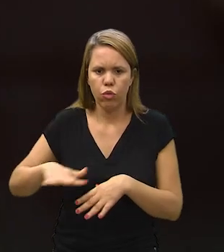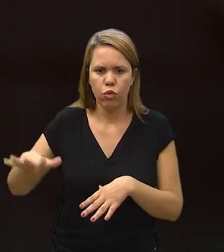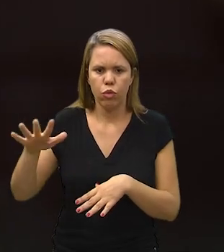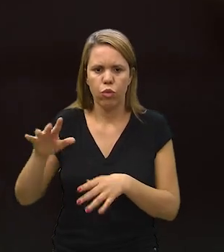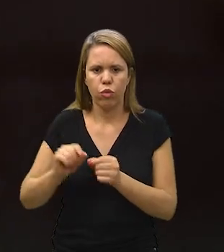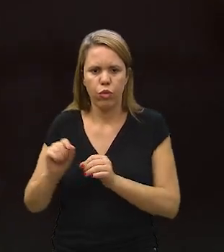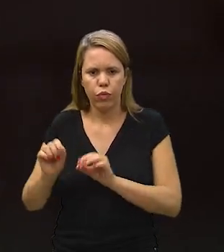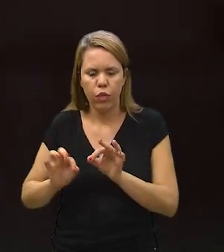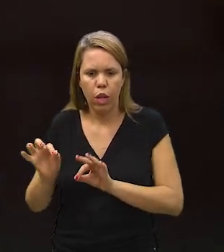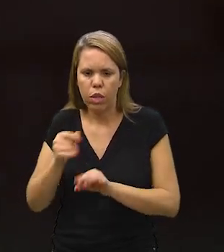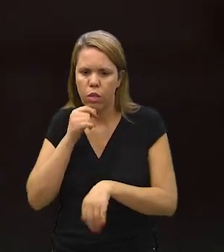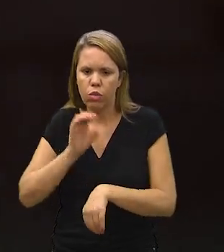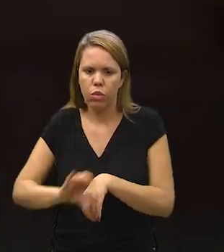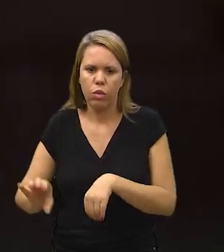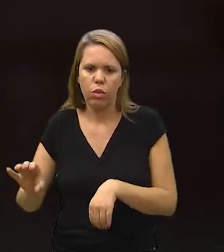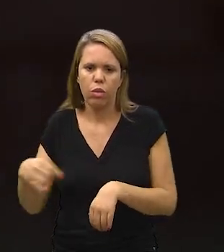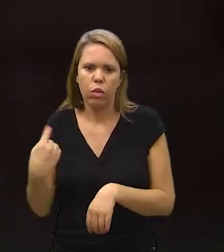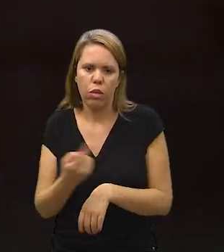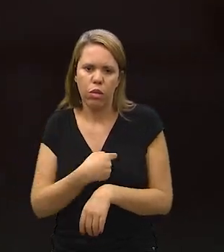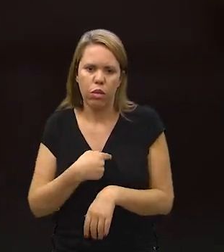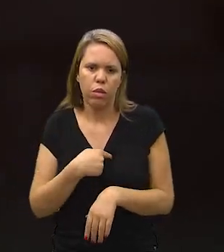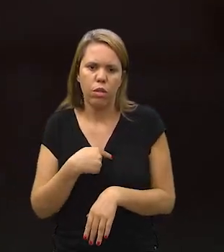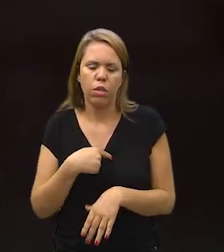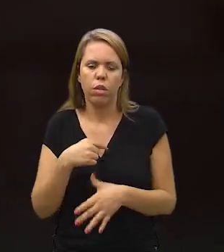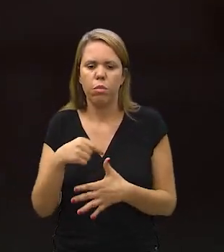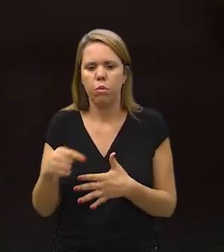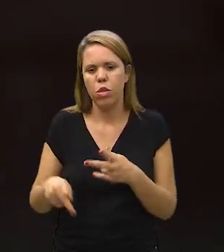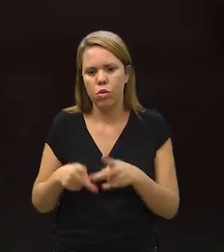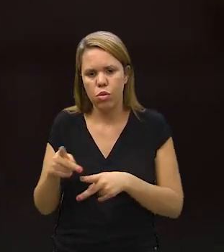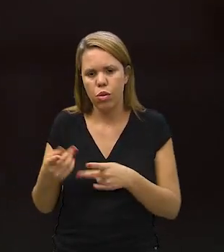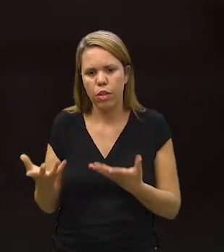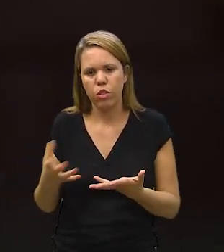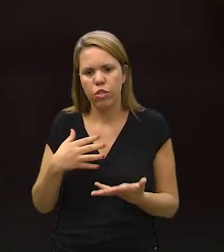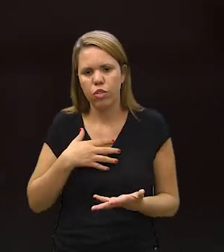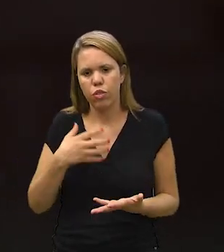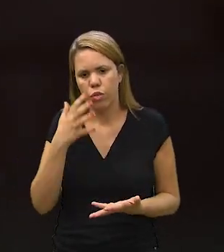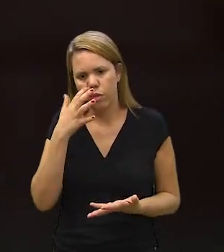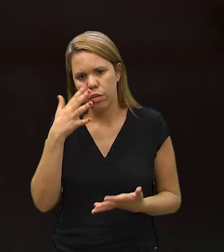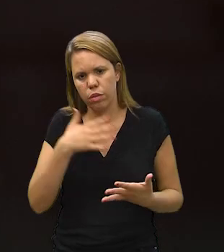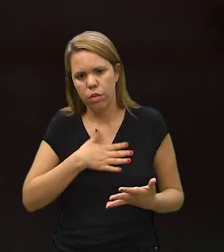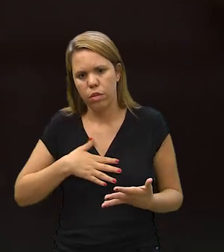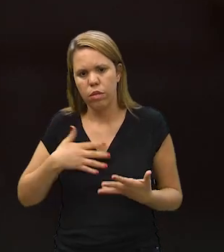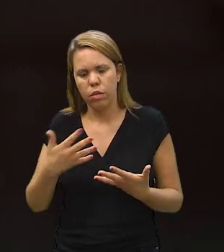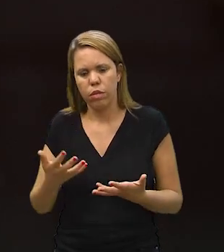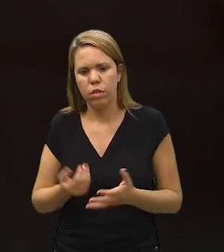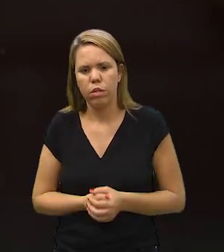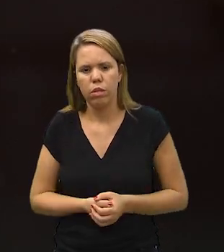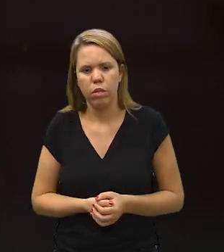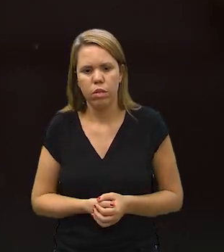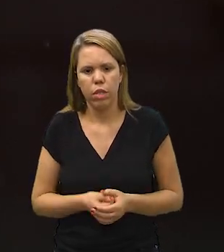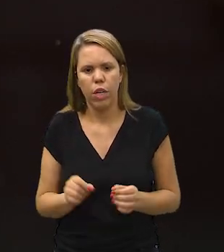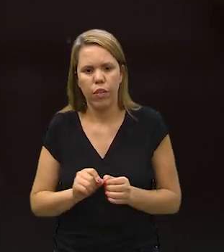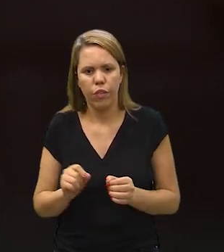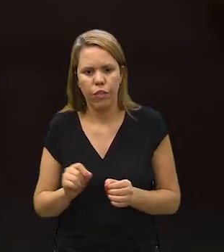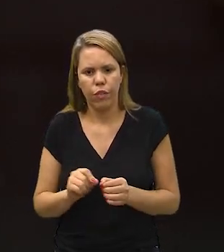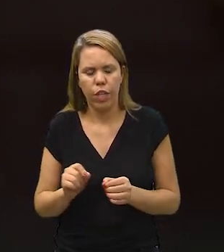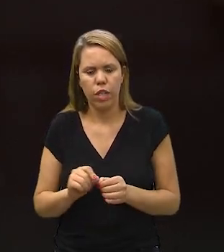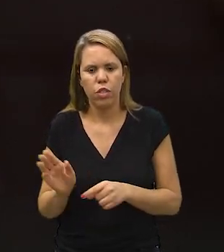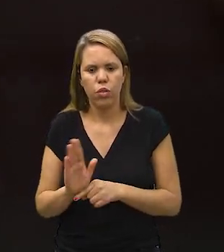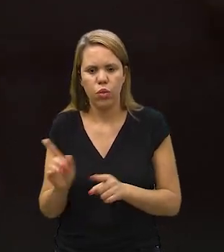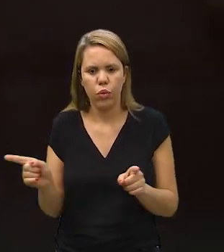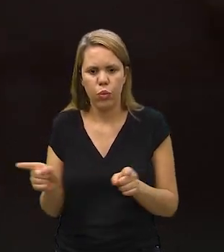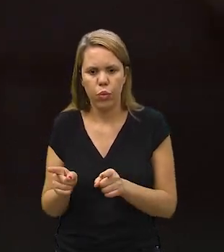Isso nunca foi feito no nosso curso. Daí a gente juntou pessoas que tinham essa paixão pelo musical e a gente fez o